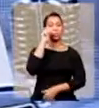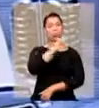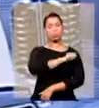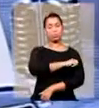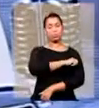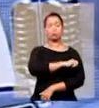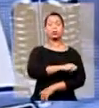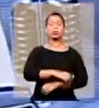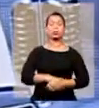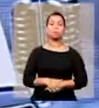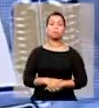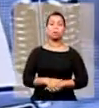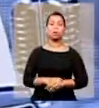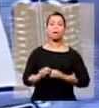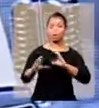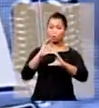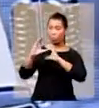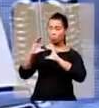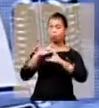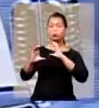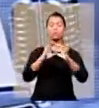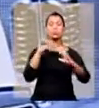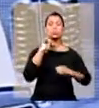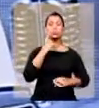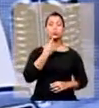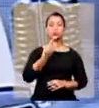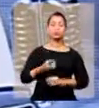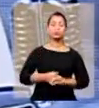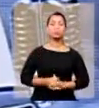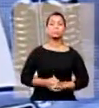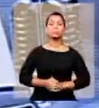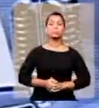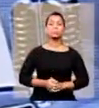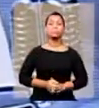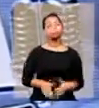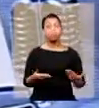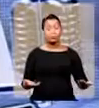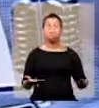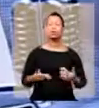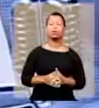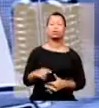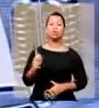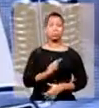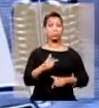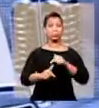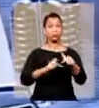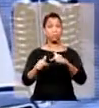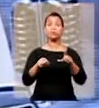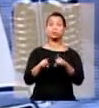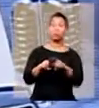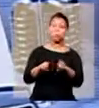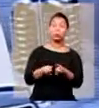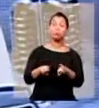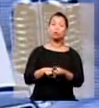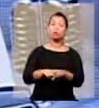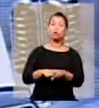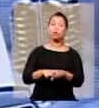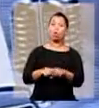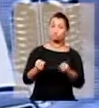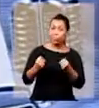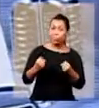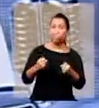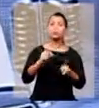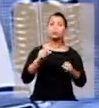comunicação. Nós trabalhamos também o fortalecimento dos vínculos entre essas pessoas com deficiência e